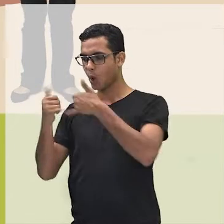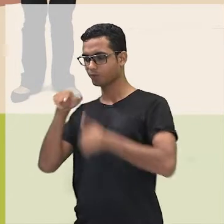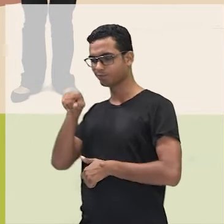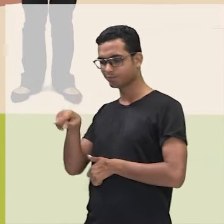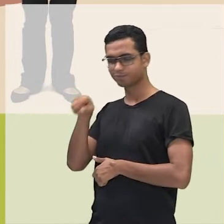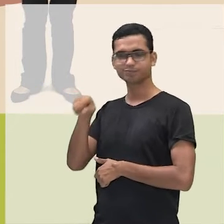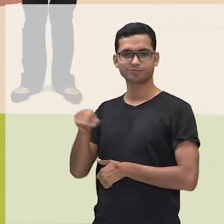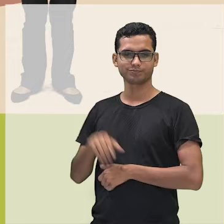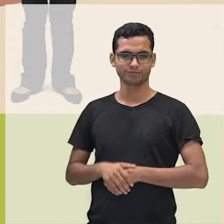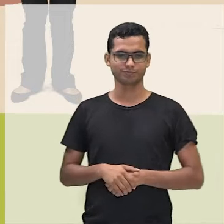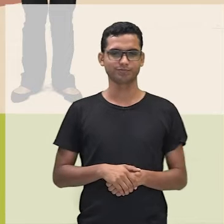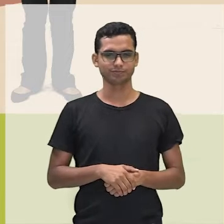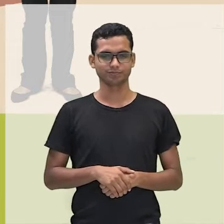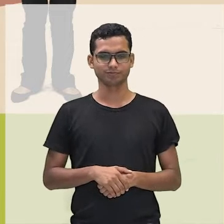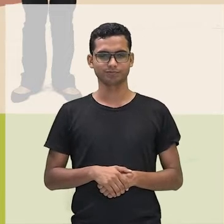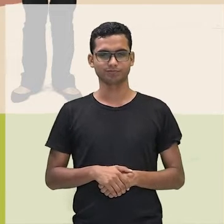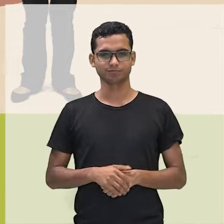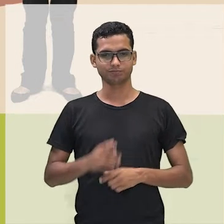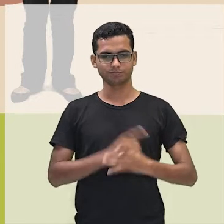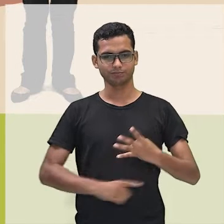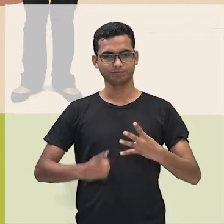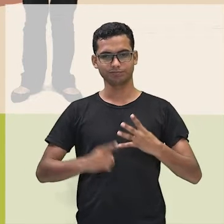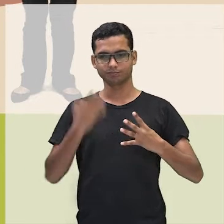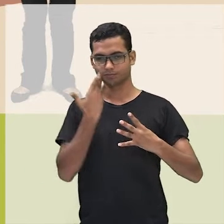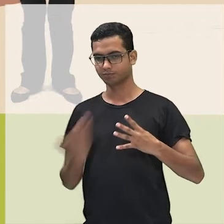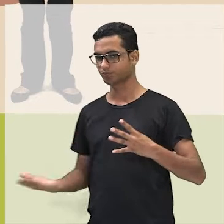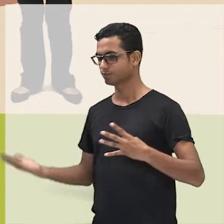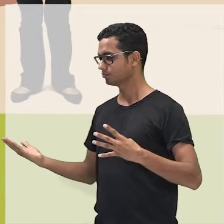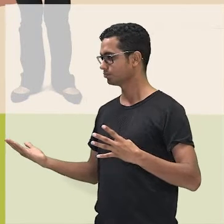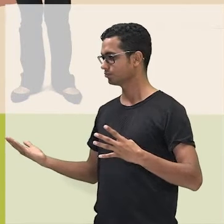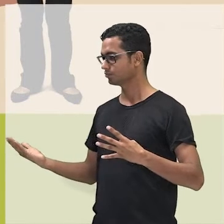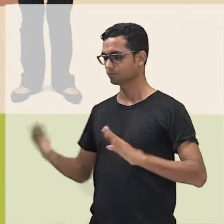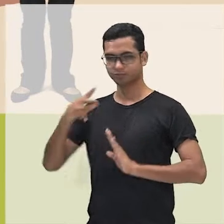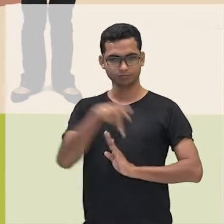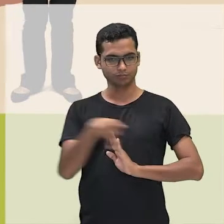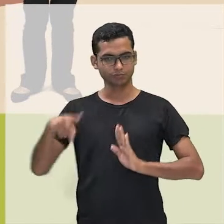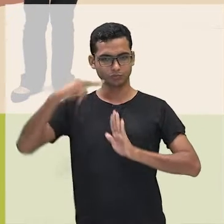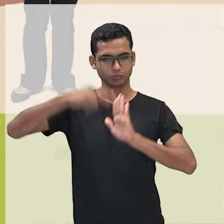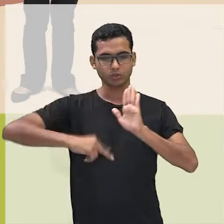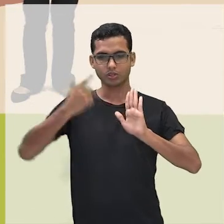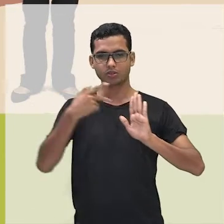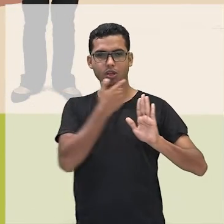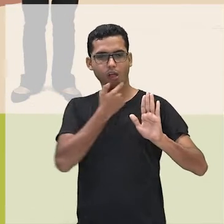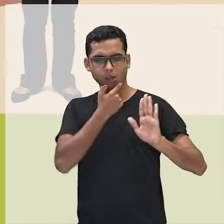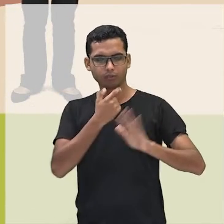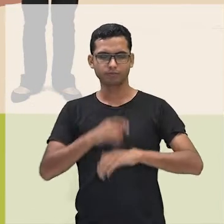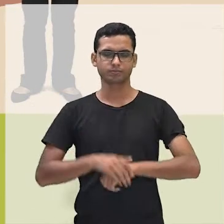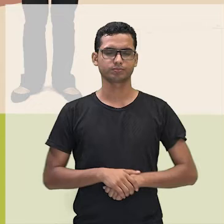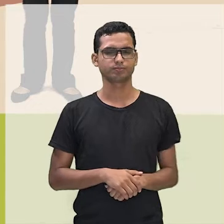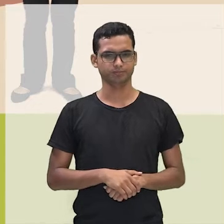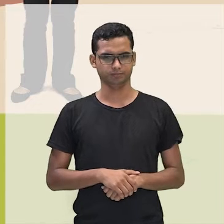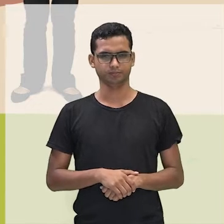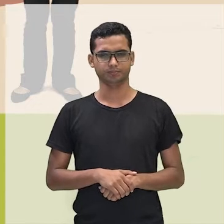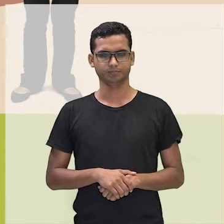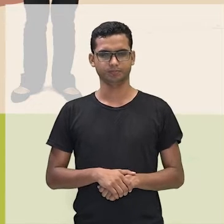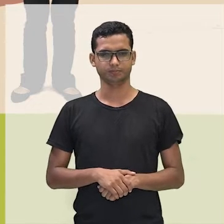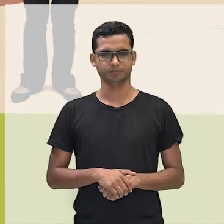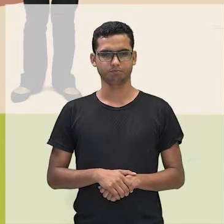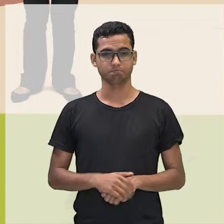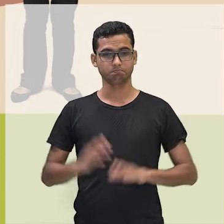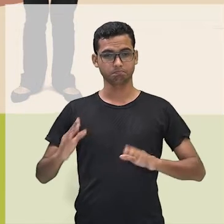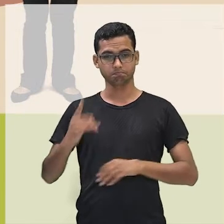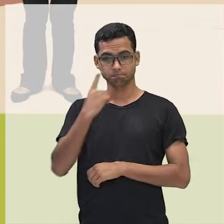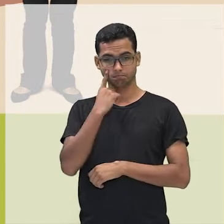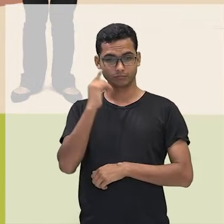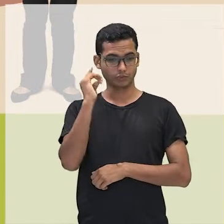right? The teacher talks to her. The teacher talks to her. A